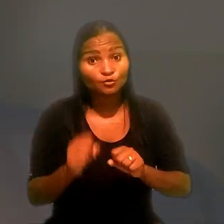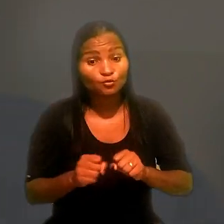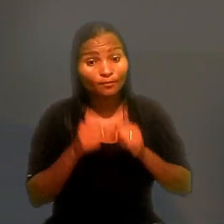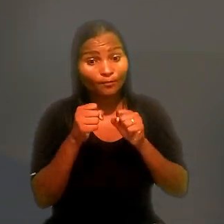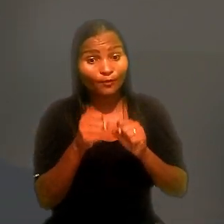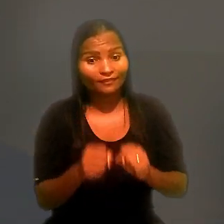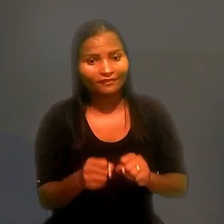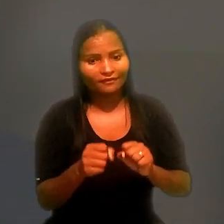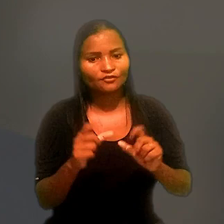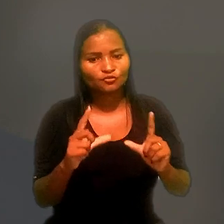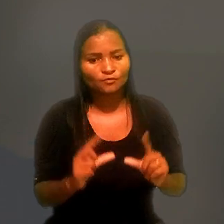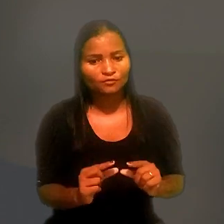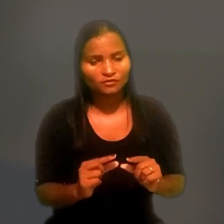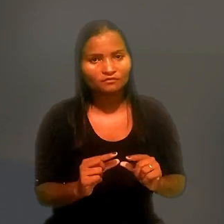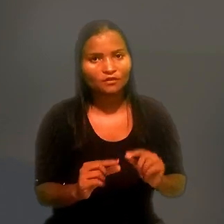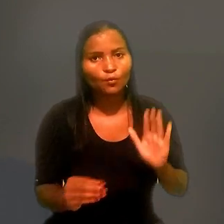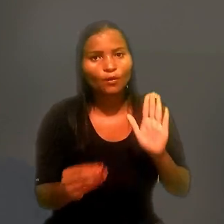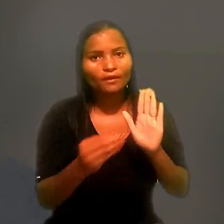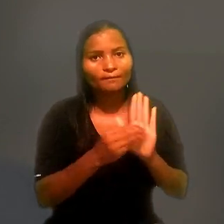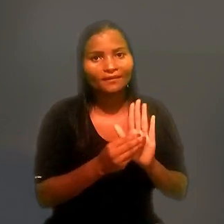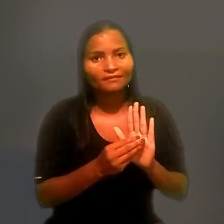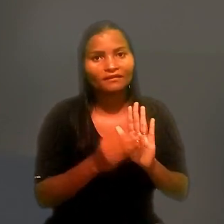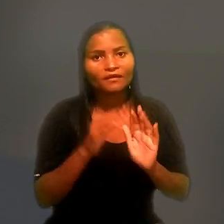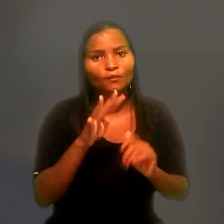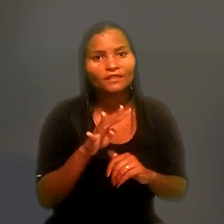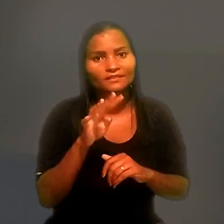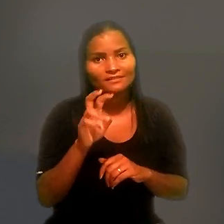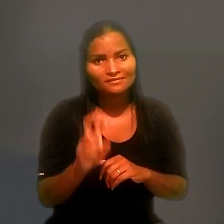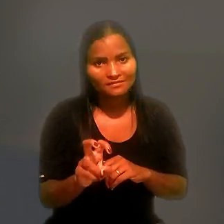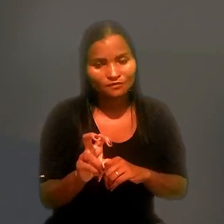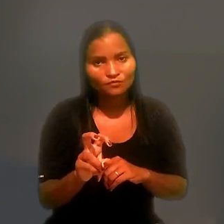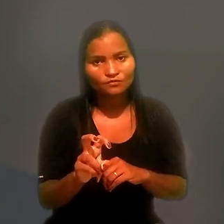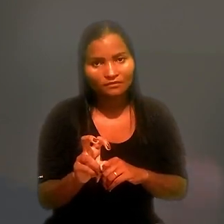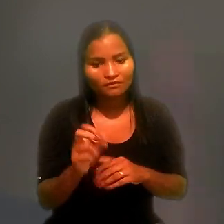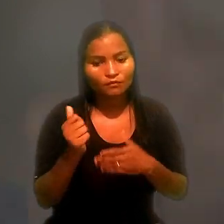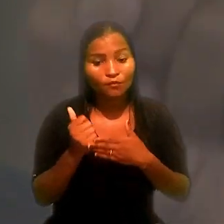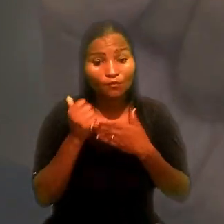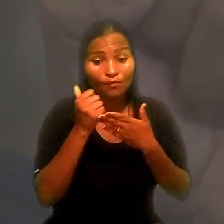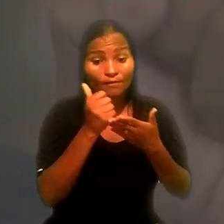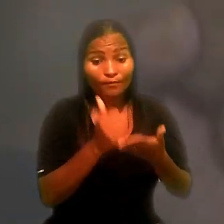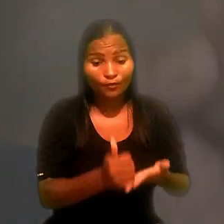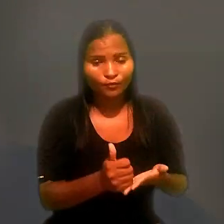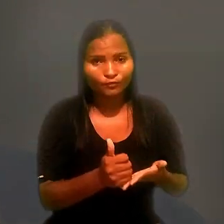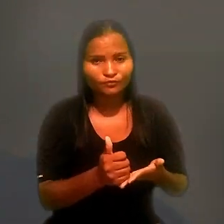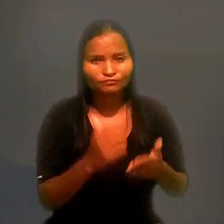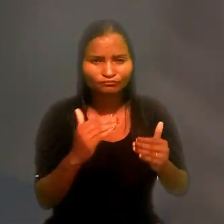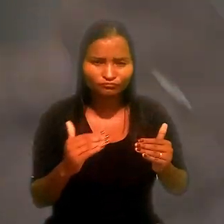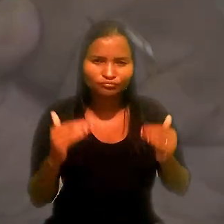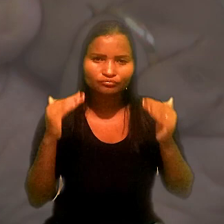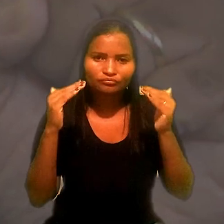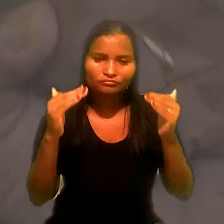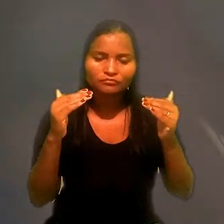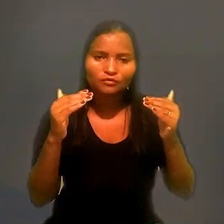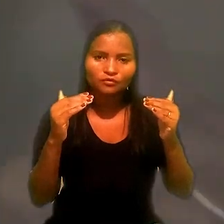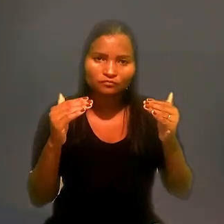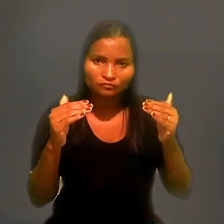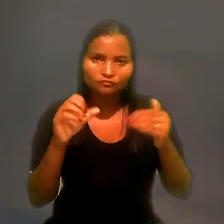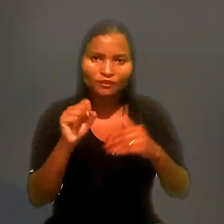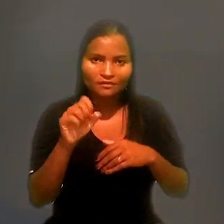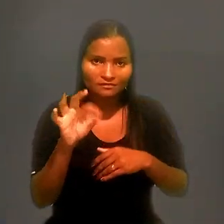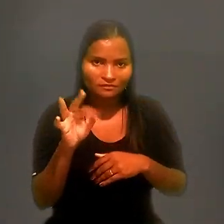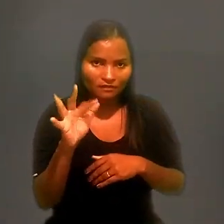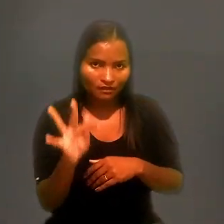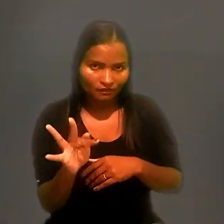poder reduzido, com a emenda 45, com apoio, sobretudo, do Supremo